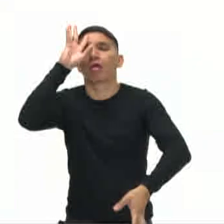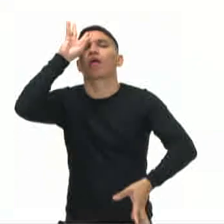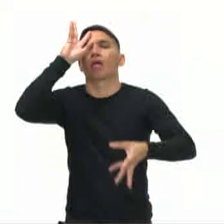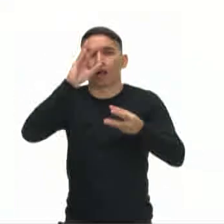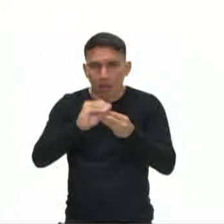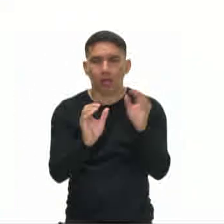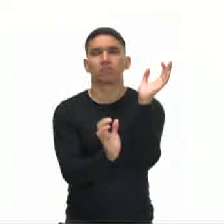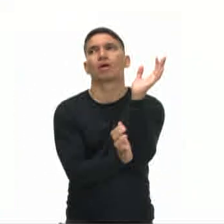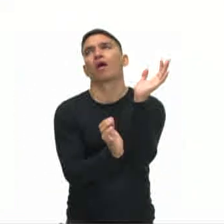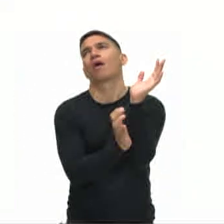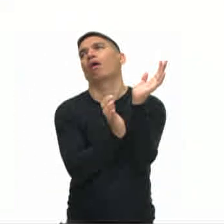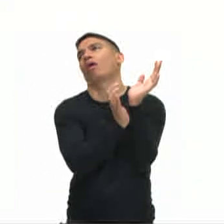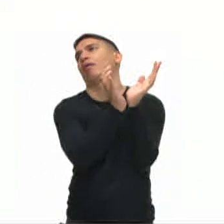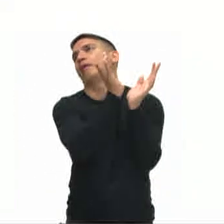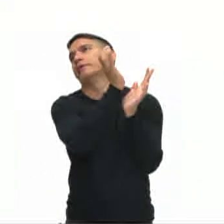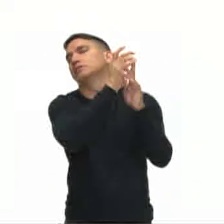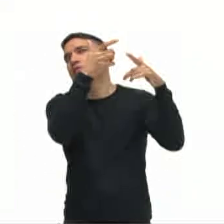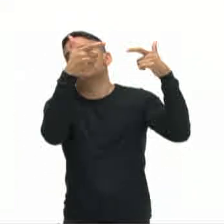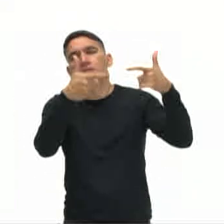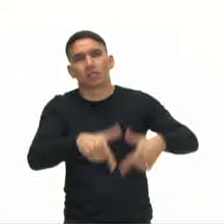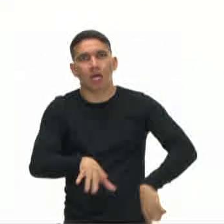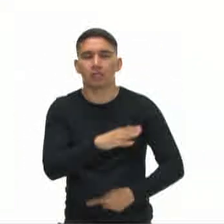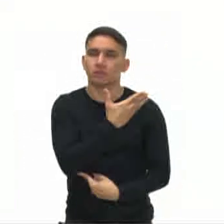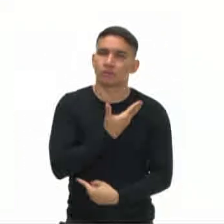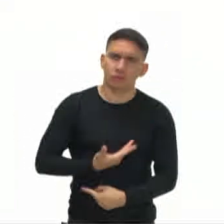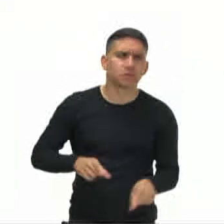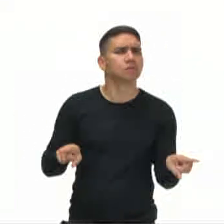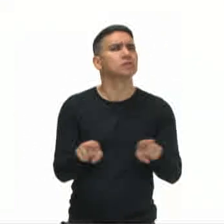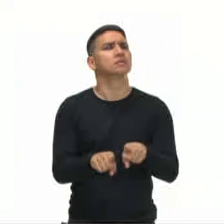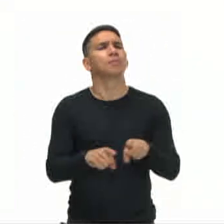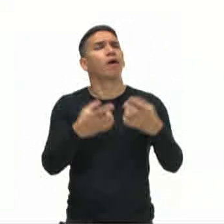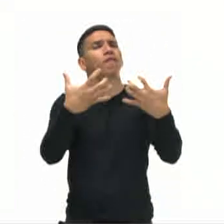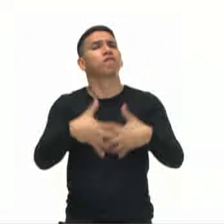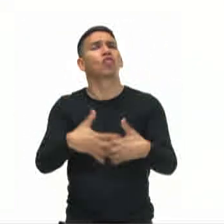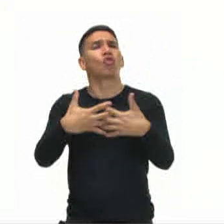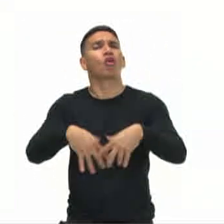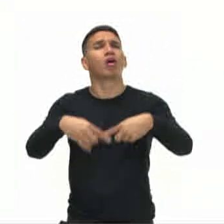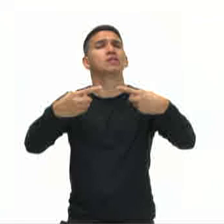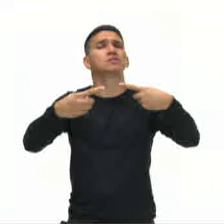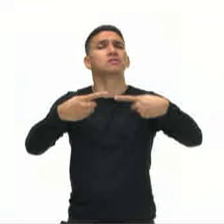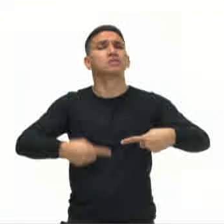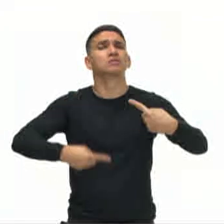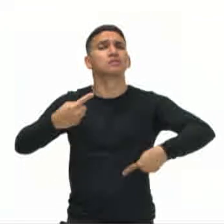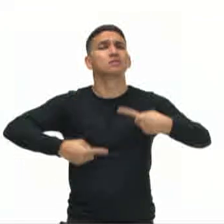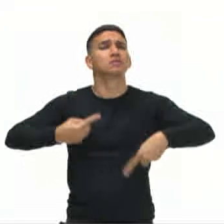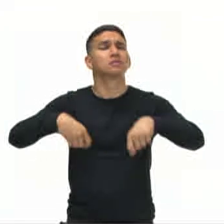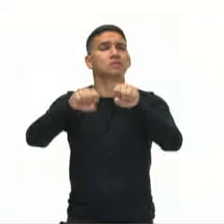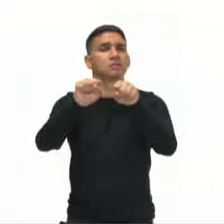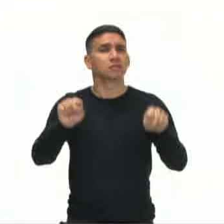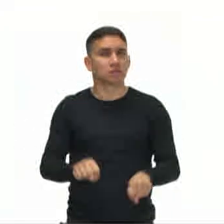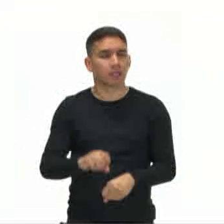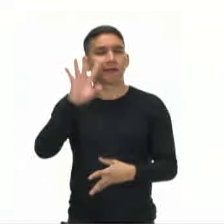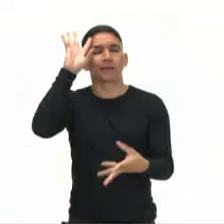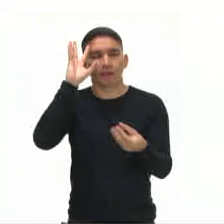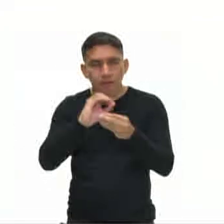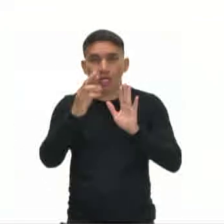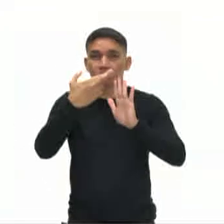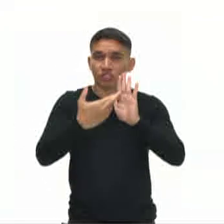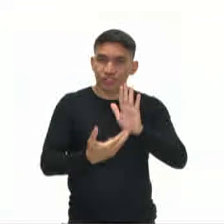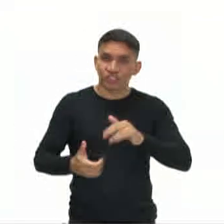a burocracia governamental e o funcionamento do sistema político, conhecimento das regras